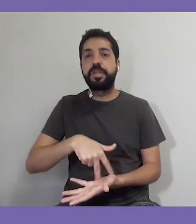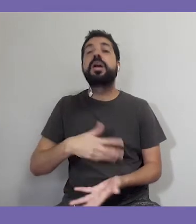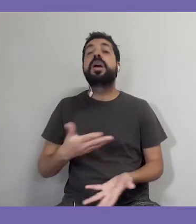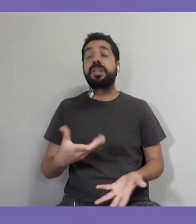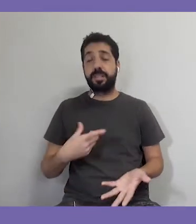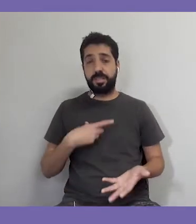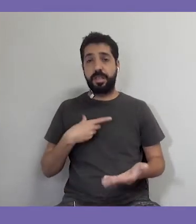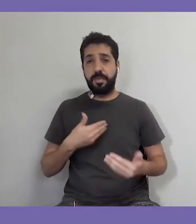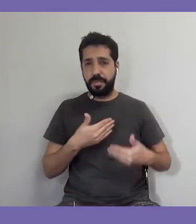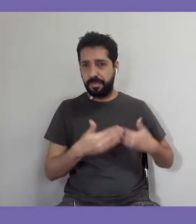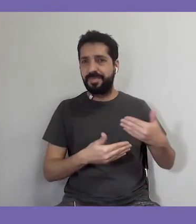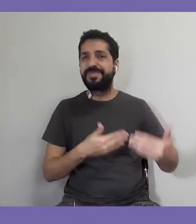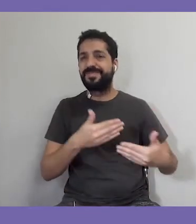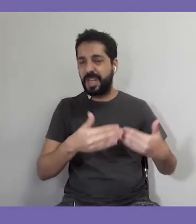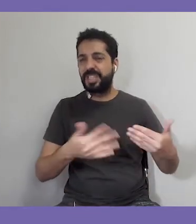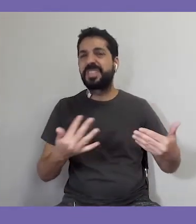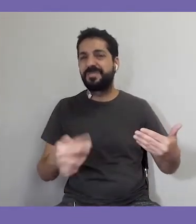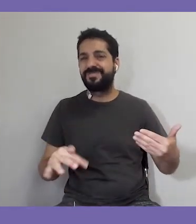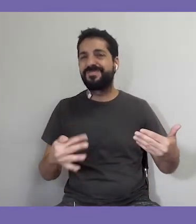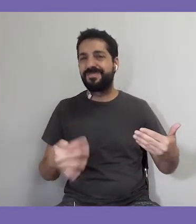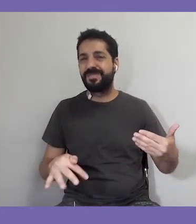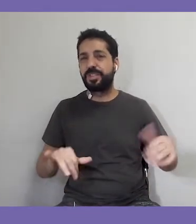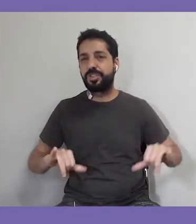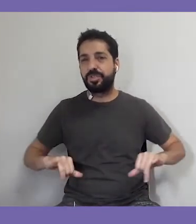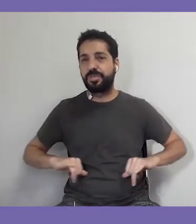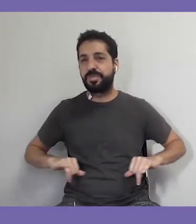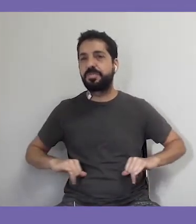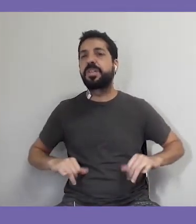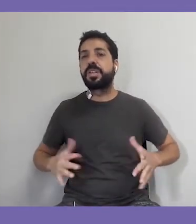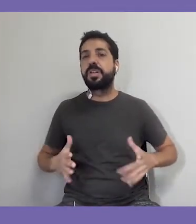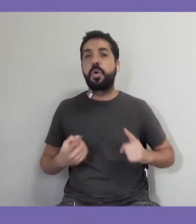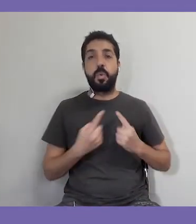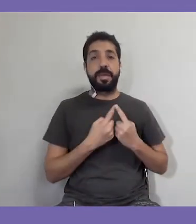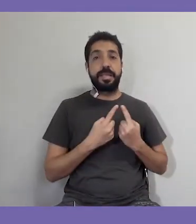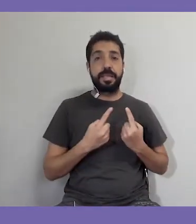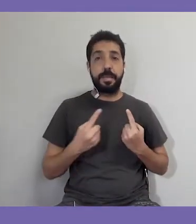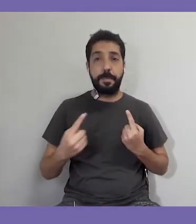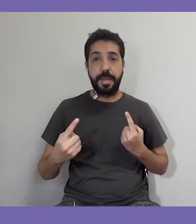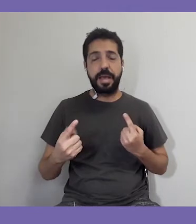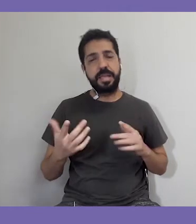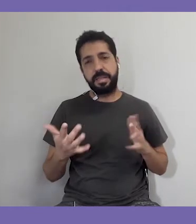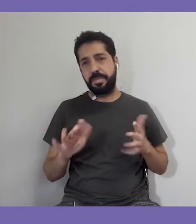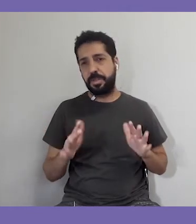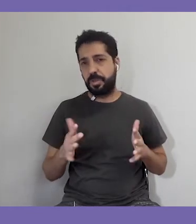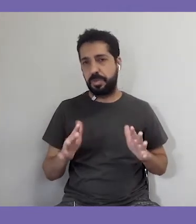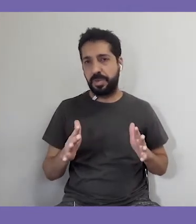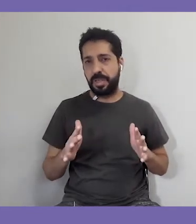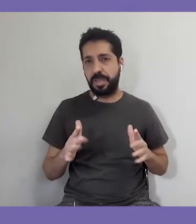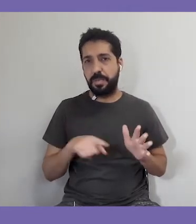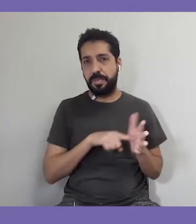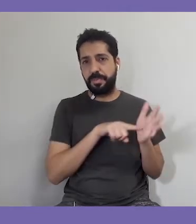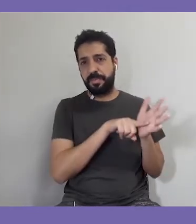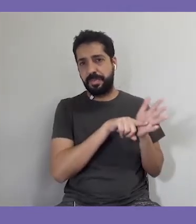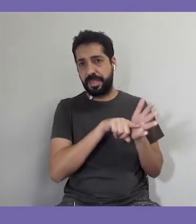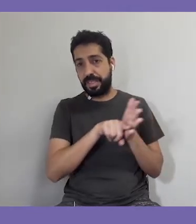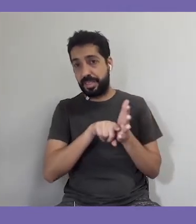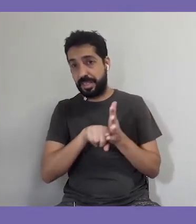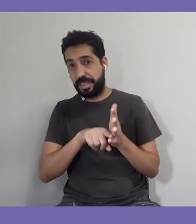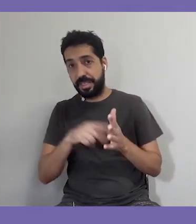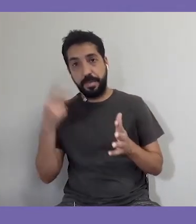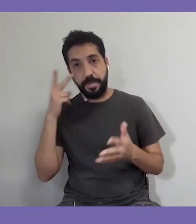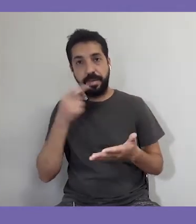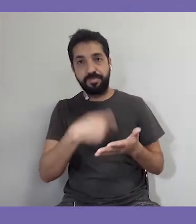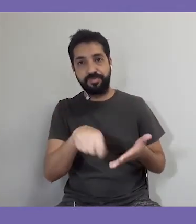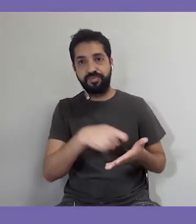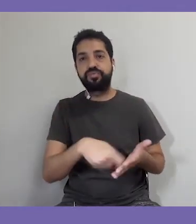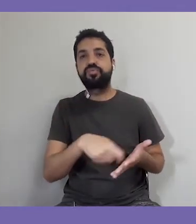E, e foi um processo, como eu disse, dolorido, assim. Acho que foi uma semana, mais ou menos, de